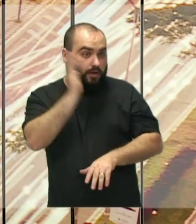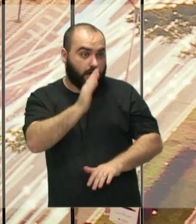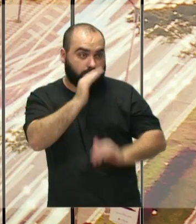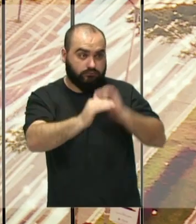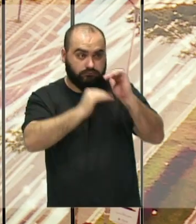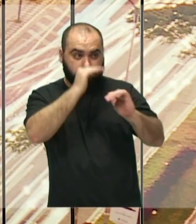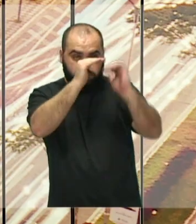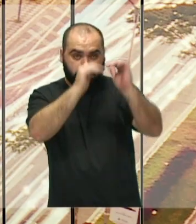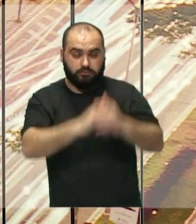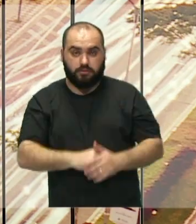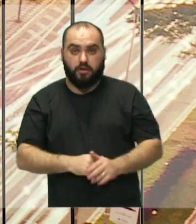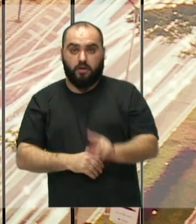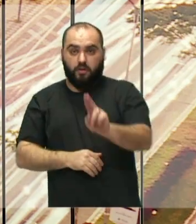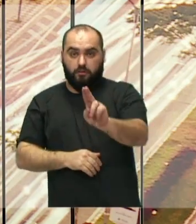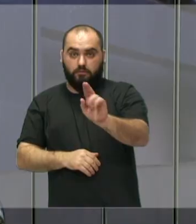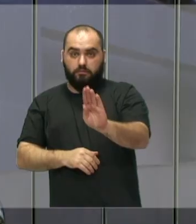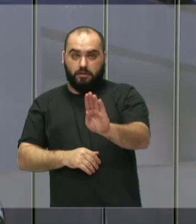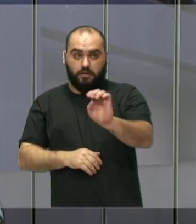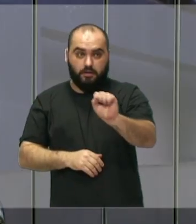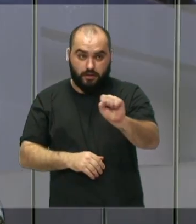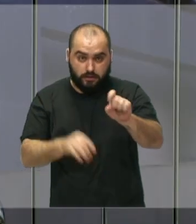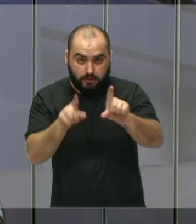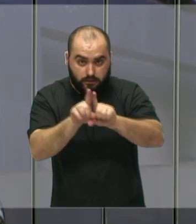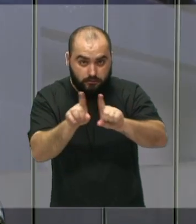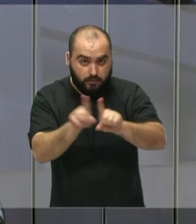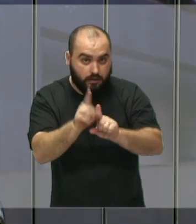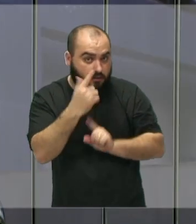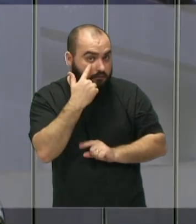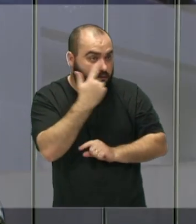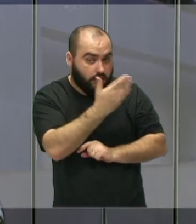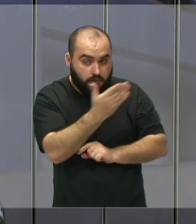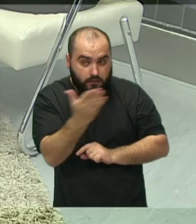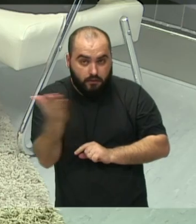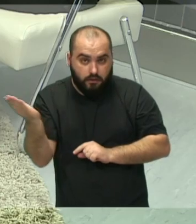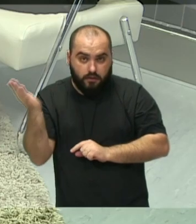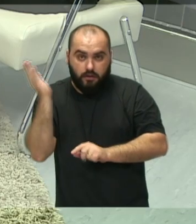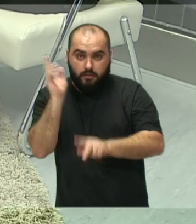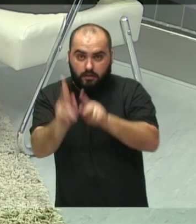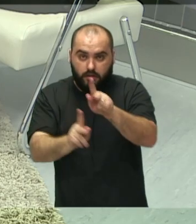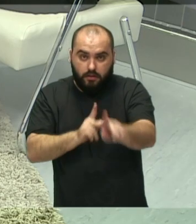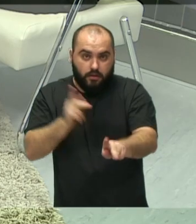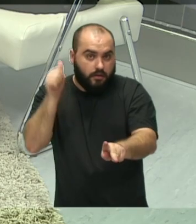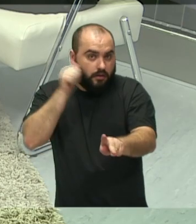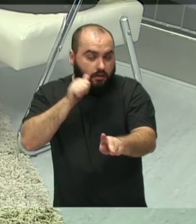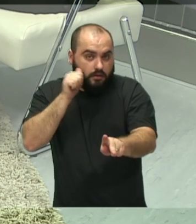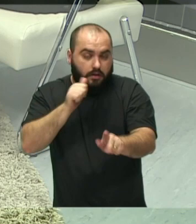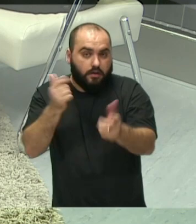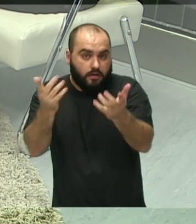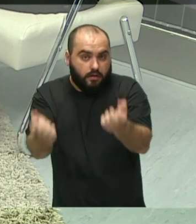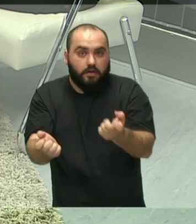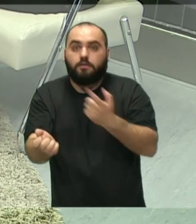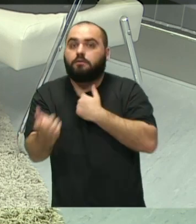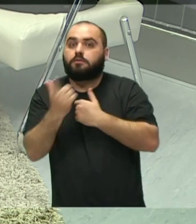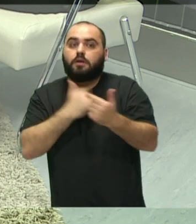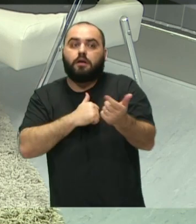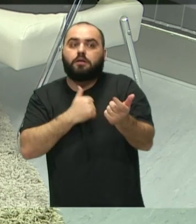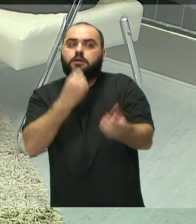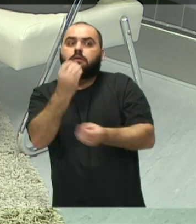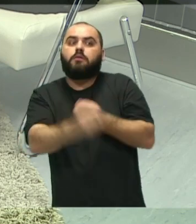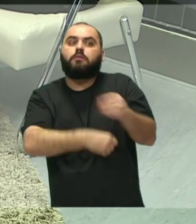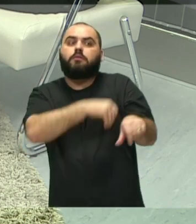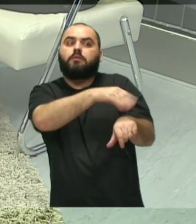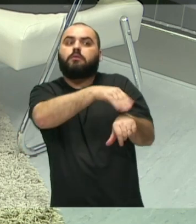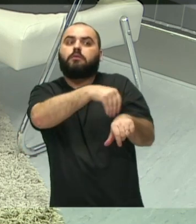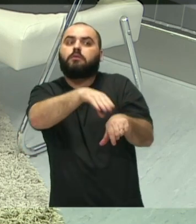de saúde também estão identificando o público-alvo e de como que pode oferecer isso para a